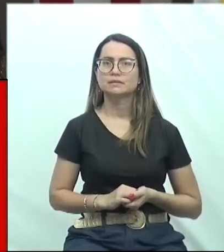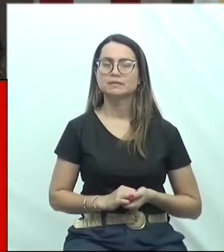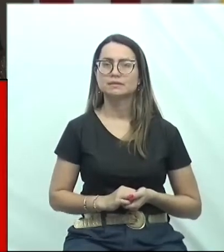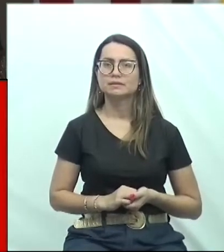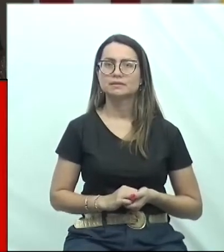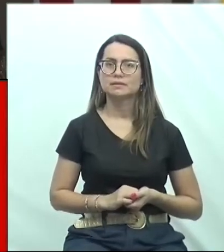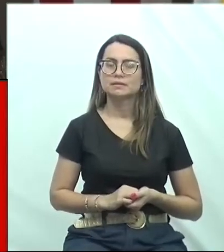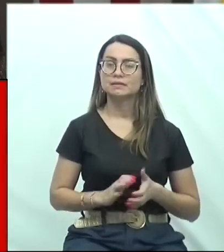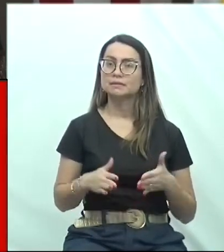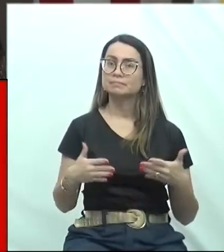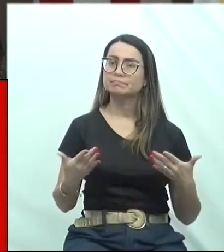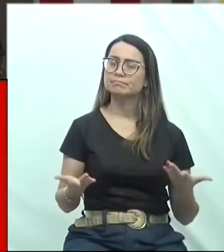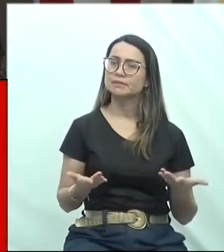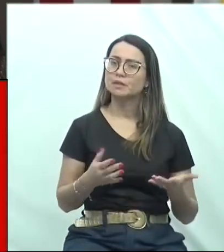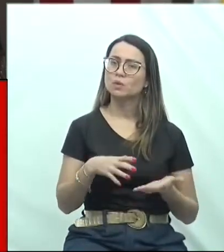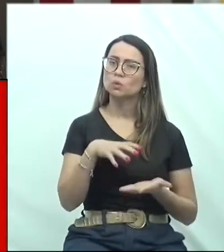comunitário